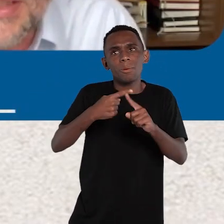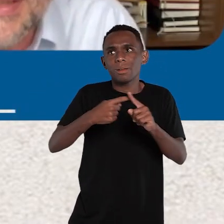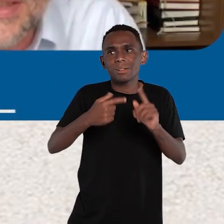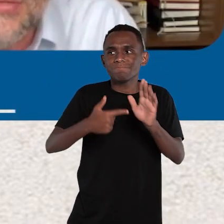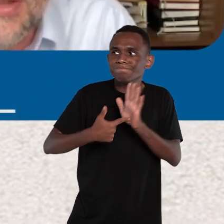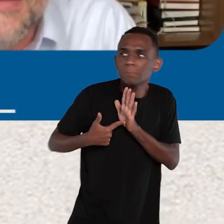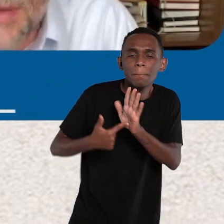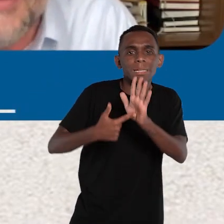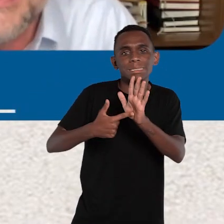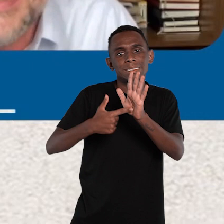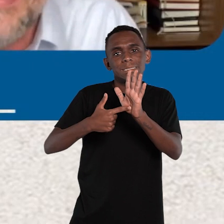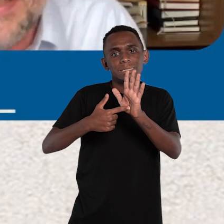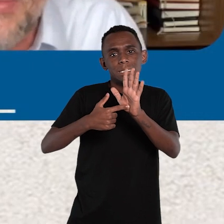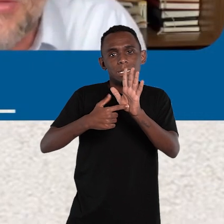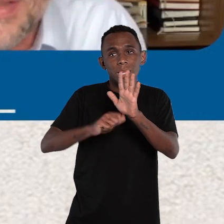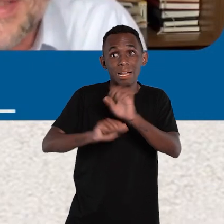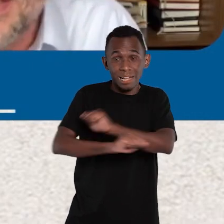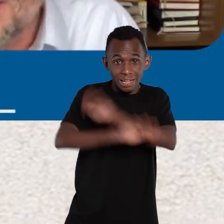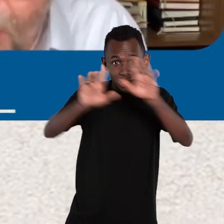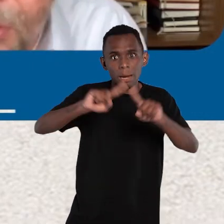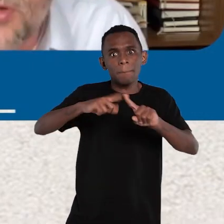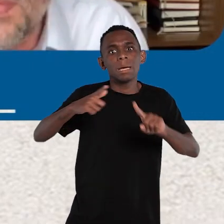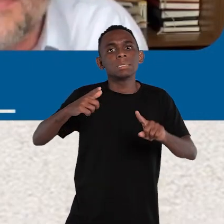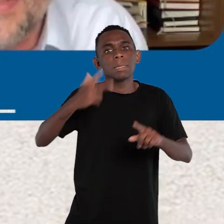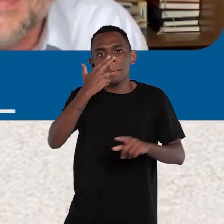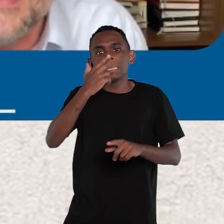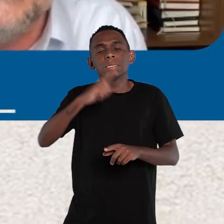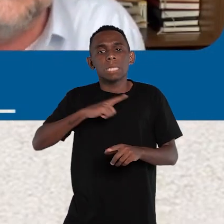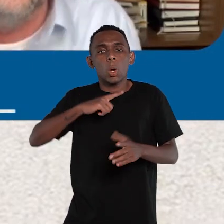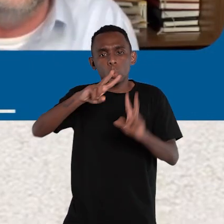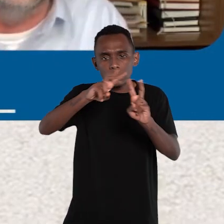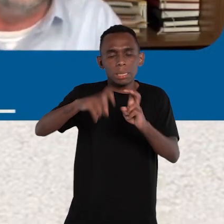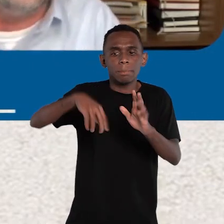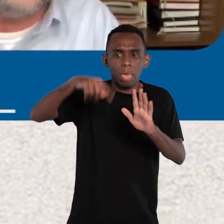está acontecendo. Mas você sabe que é uma coisa muito perversa.